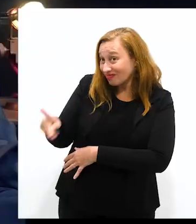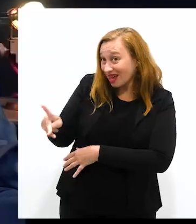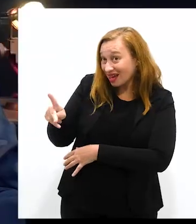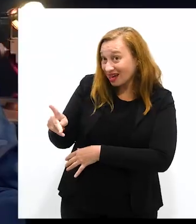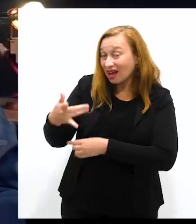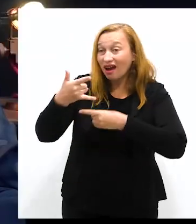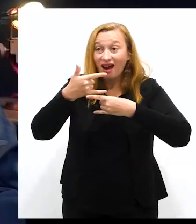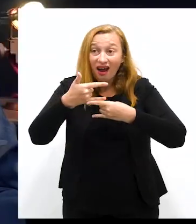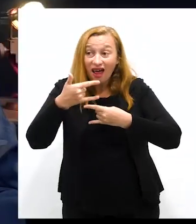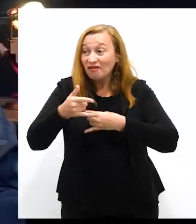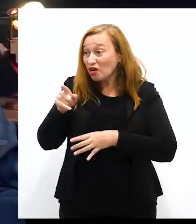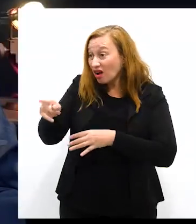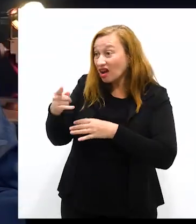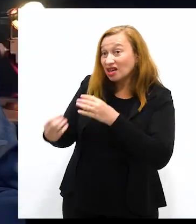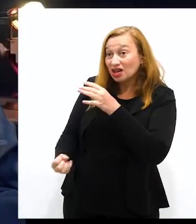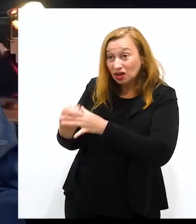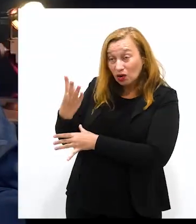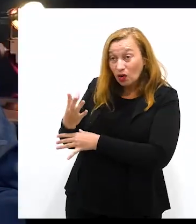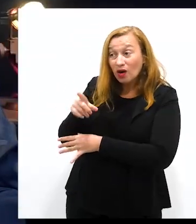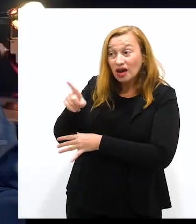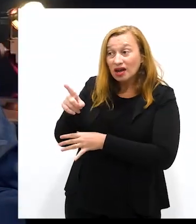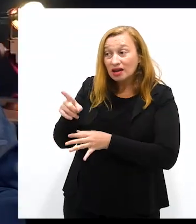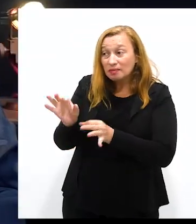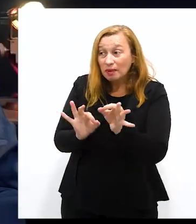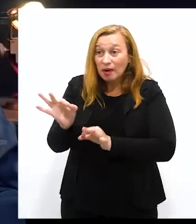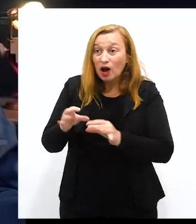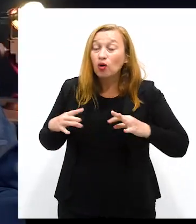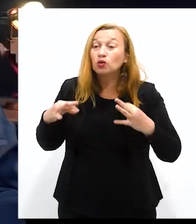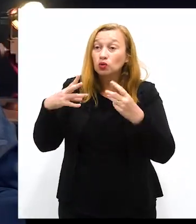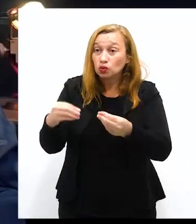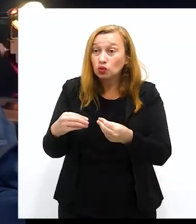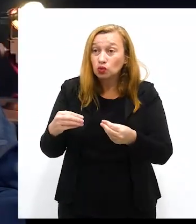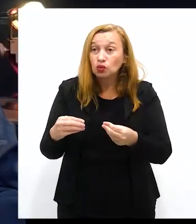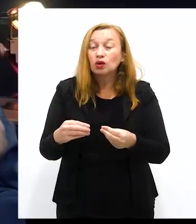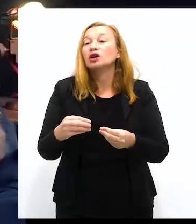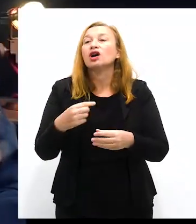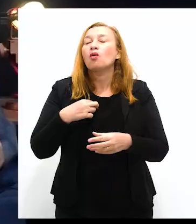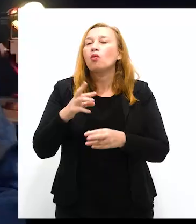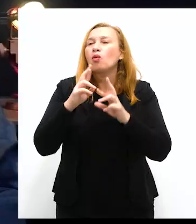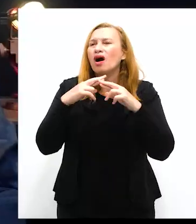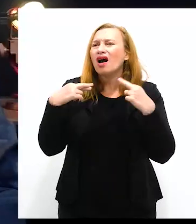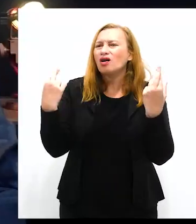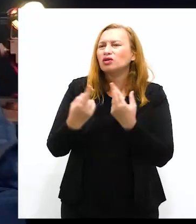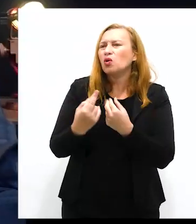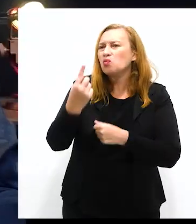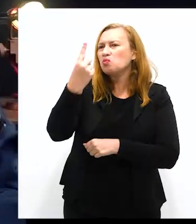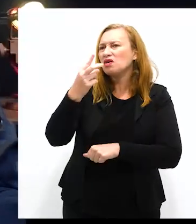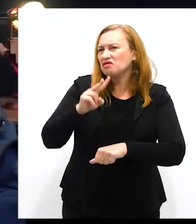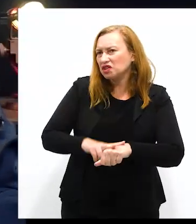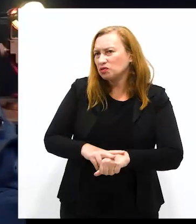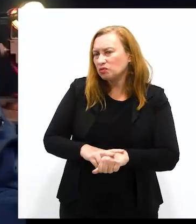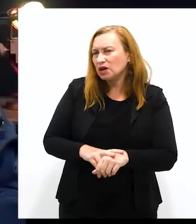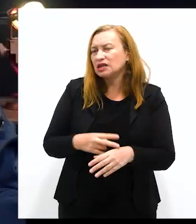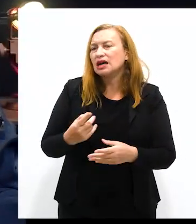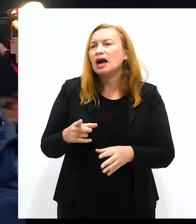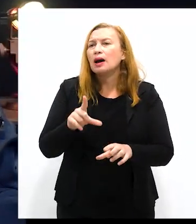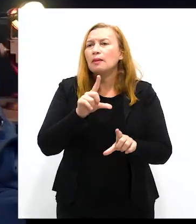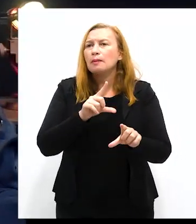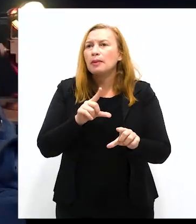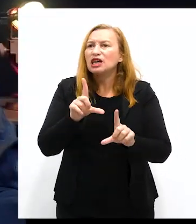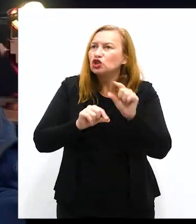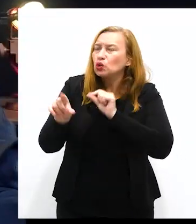uma criação dele, né? As lives foi ele que criou, ele que idealizou. Nós temos uma reunião uma vez por